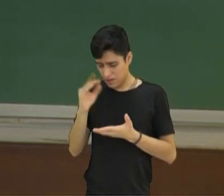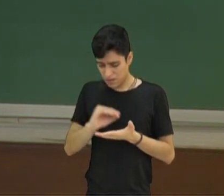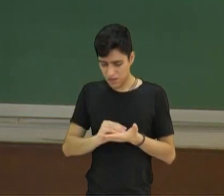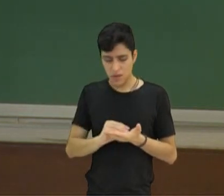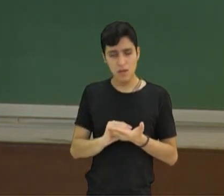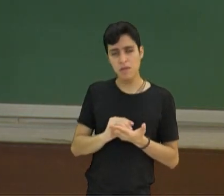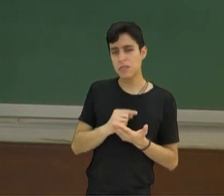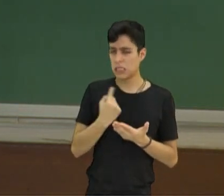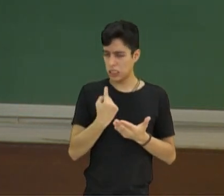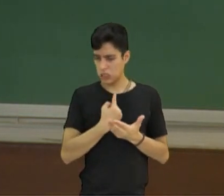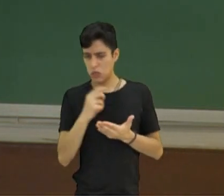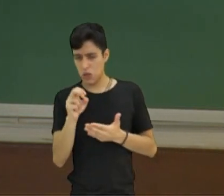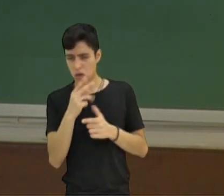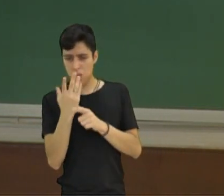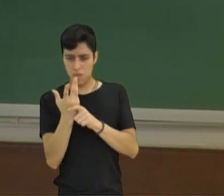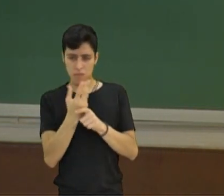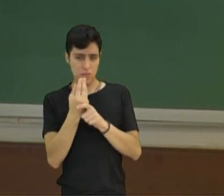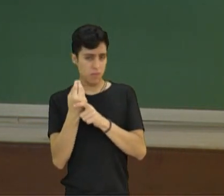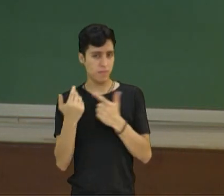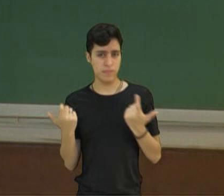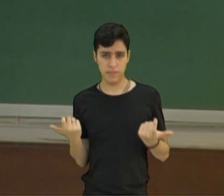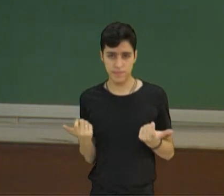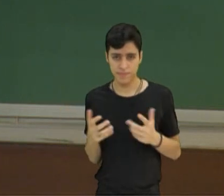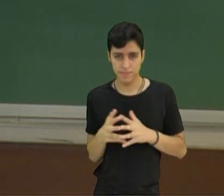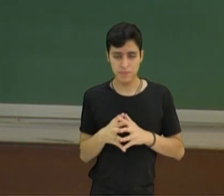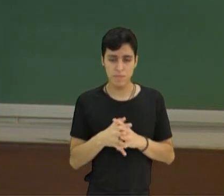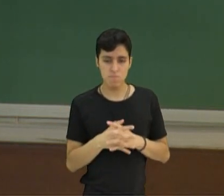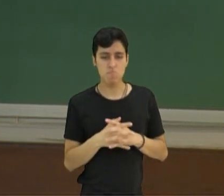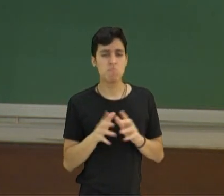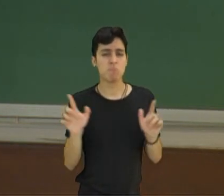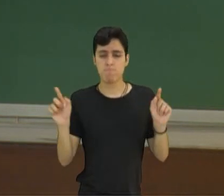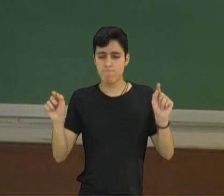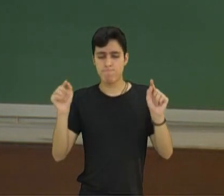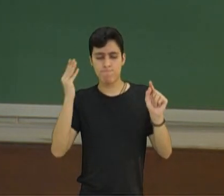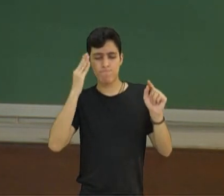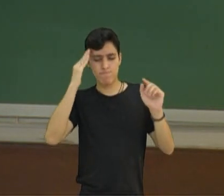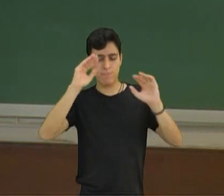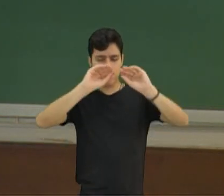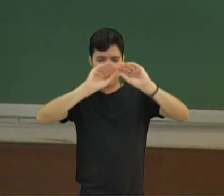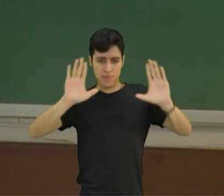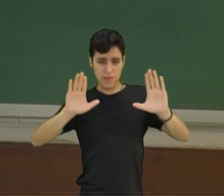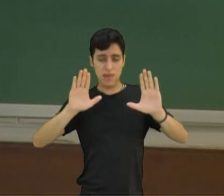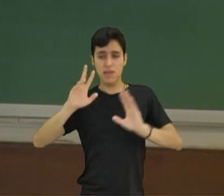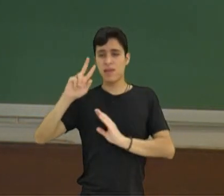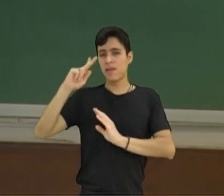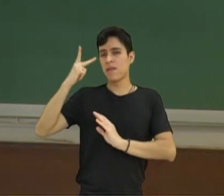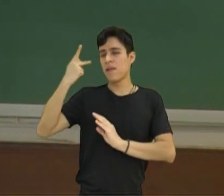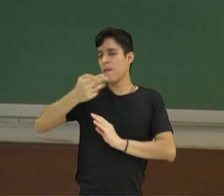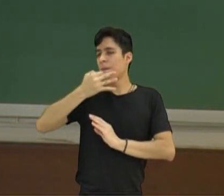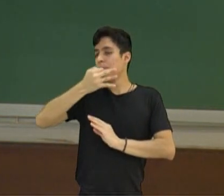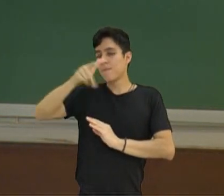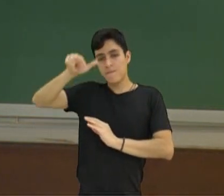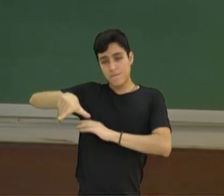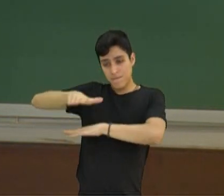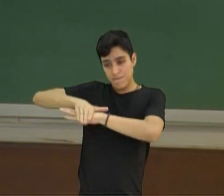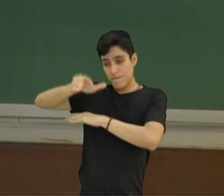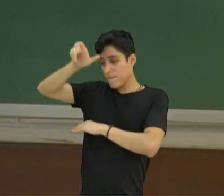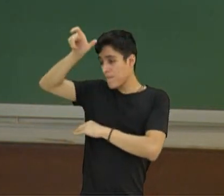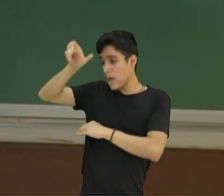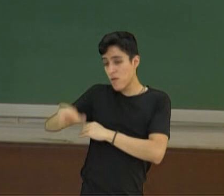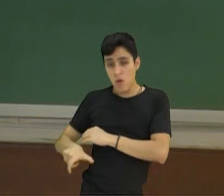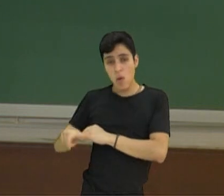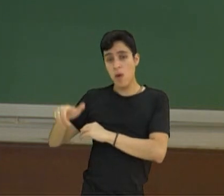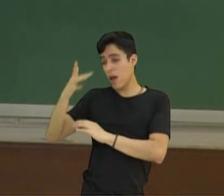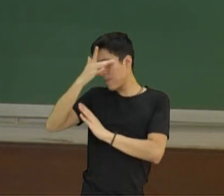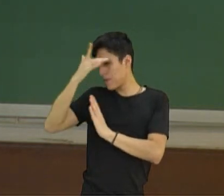ou do singular ou do plural, para que fique claro ali que aquela opinião é expressa do leitor que